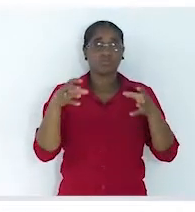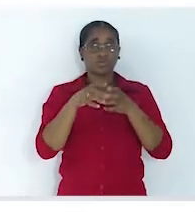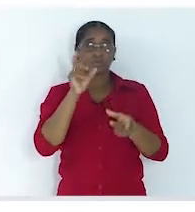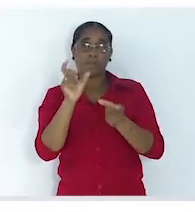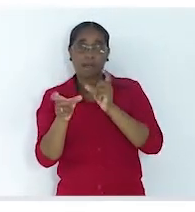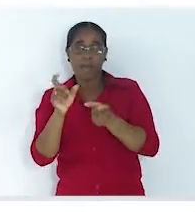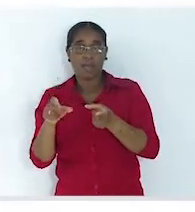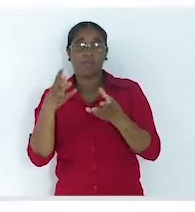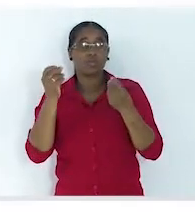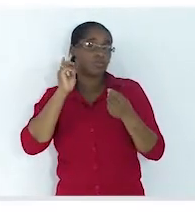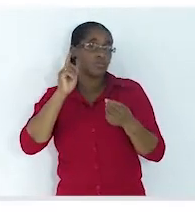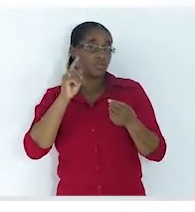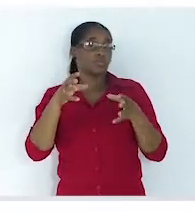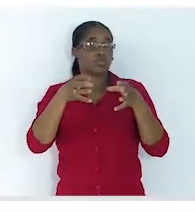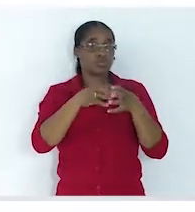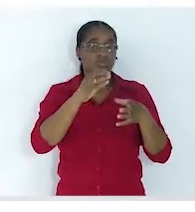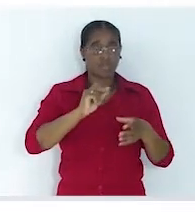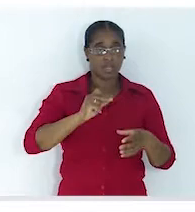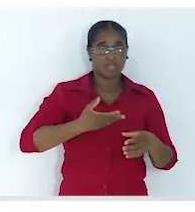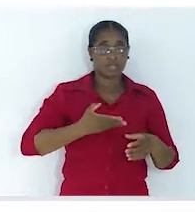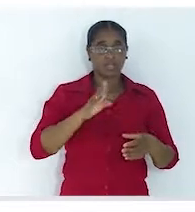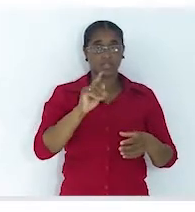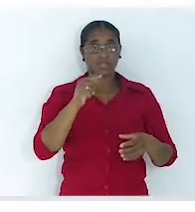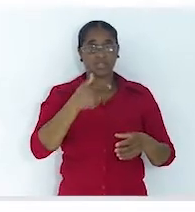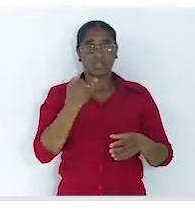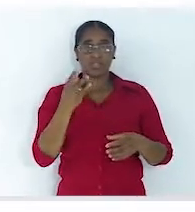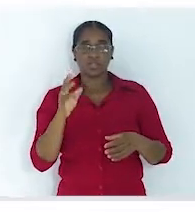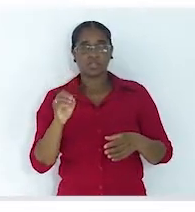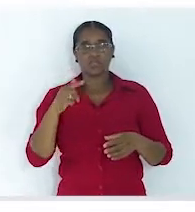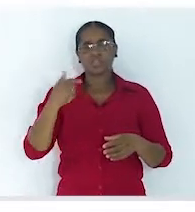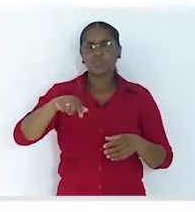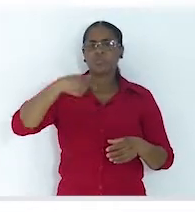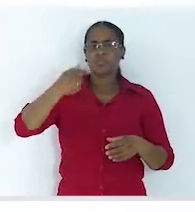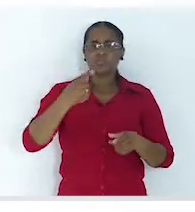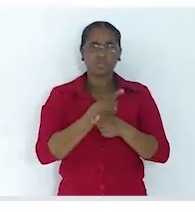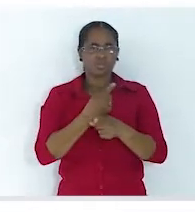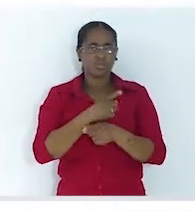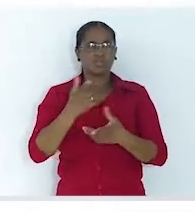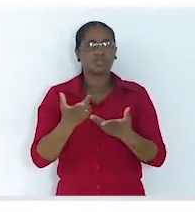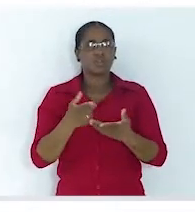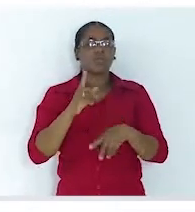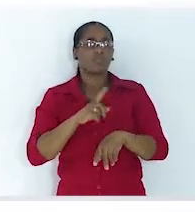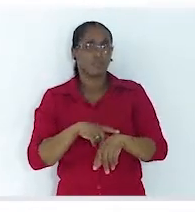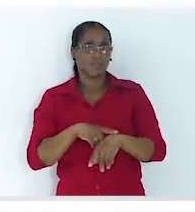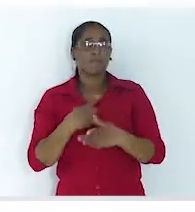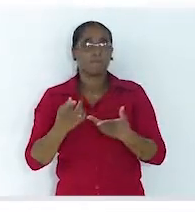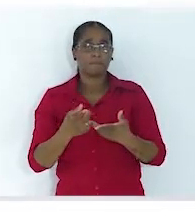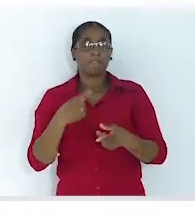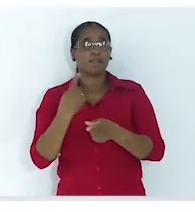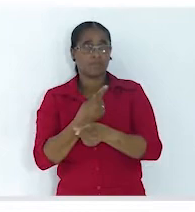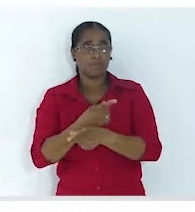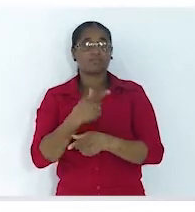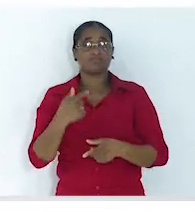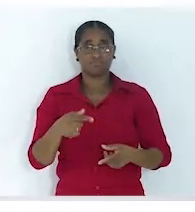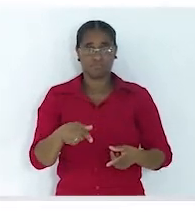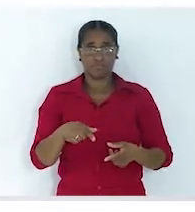muitíssimo importante, que é a classe de adjetivos, está bem? Ok. Temos o outro elemento, que é outra categoria, que é o tempo. É o elemento que diz